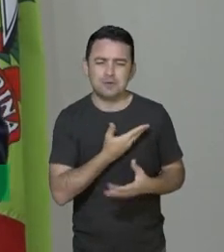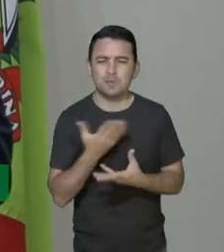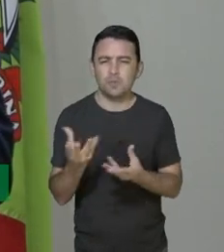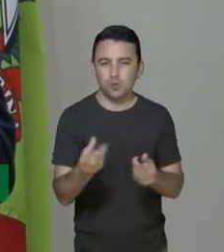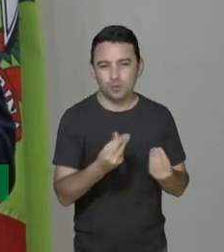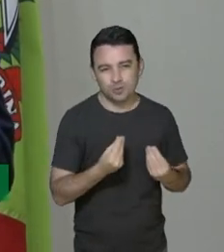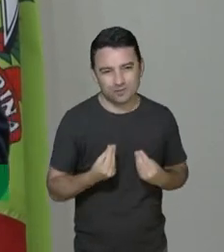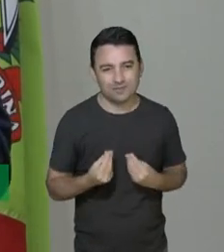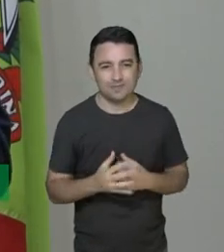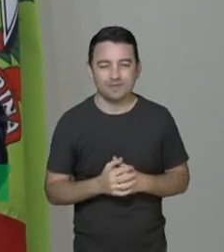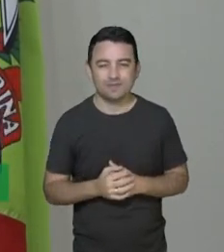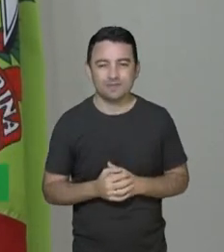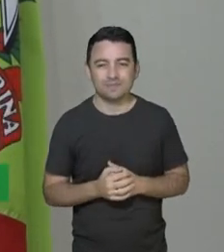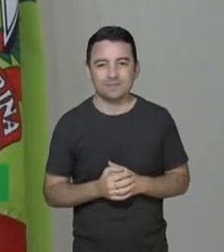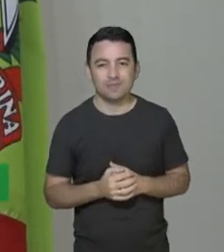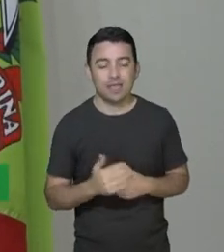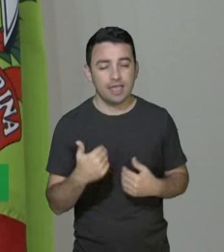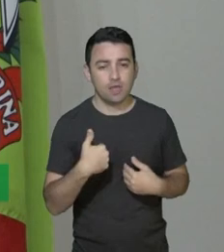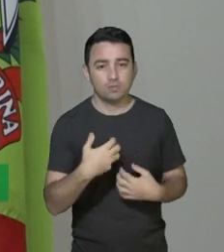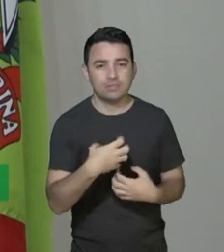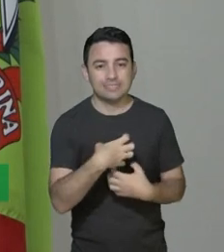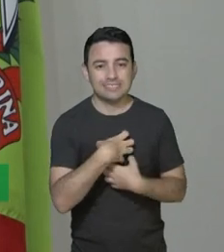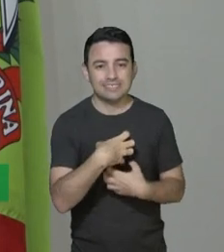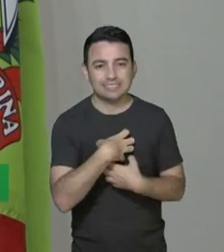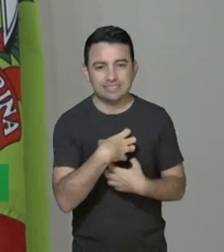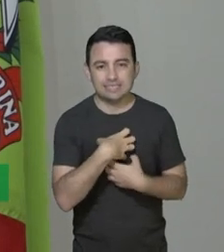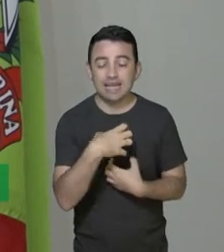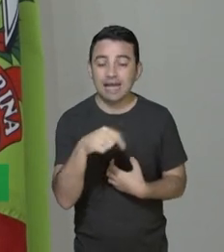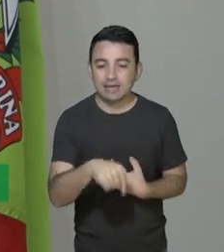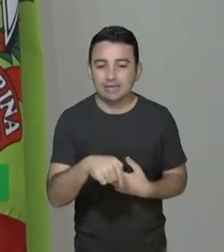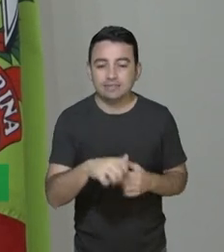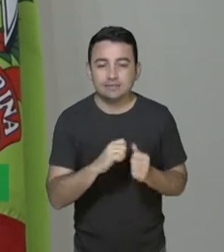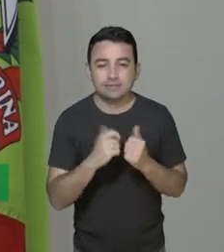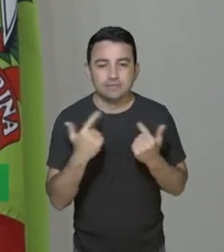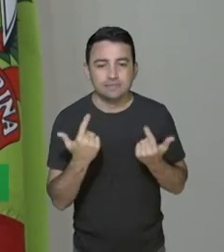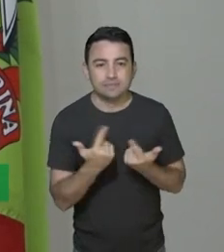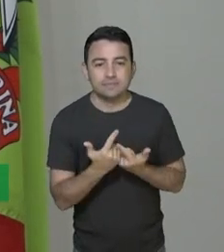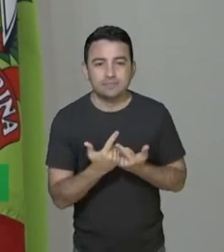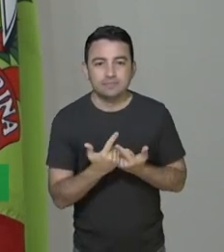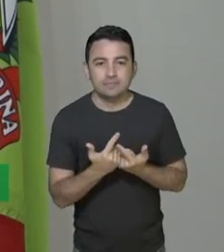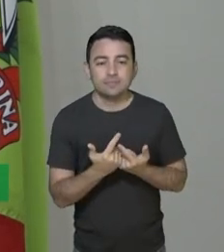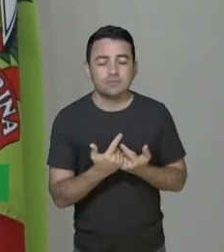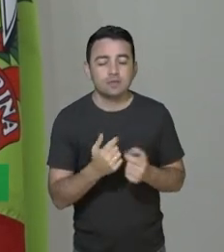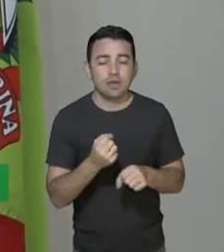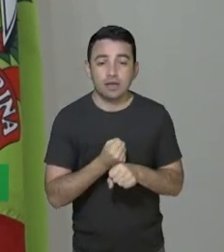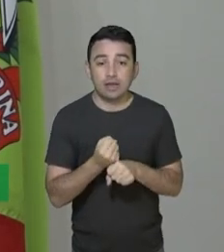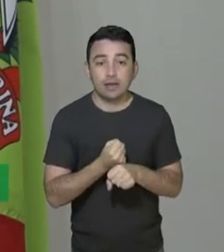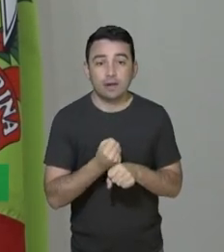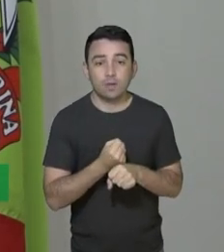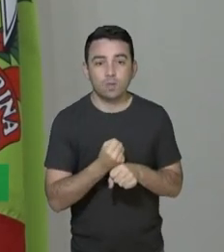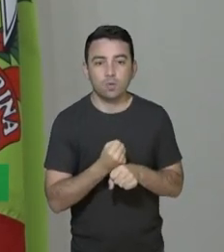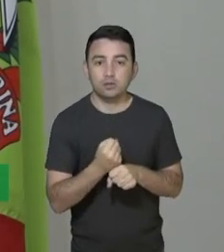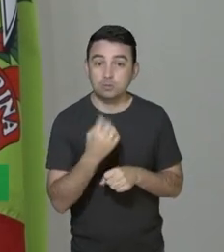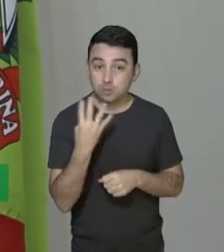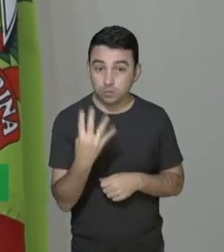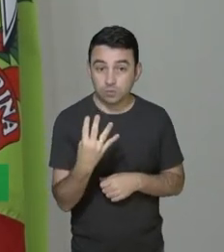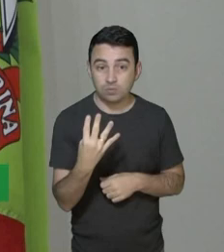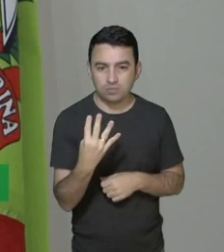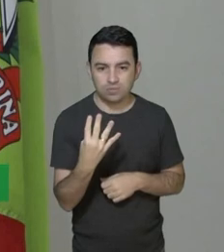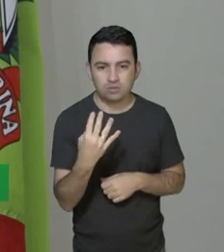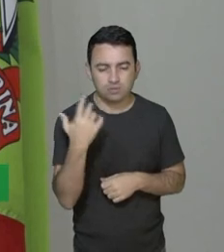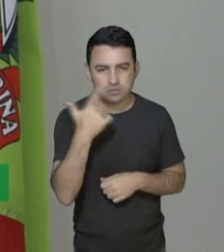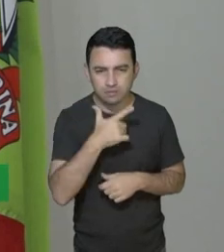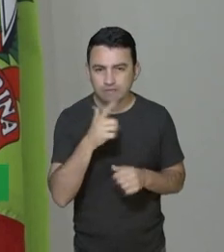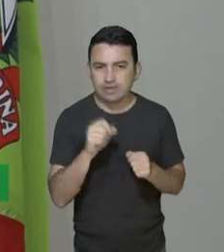Aqui eu senti nessa casa 4 anos que foi feito com as pessoas